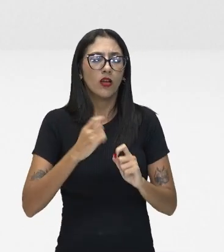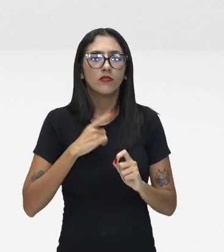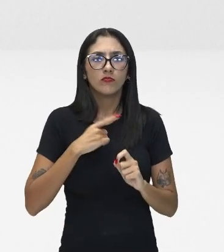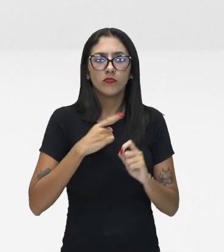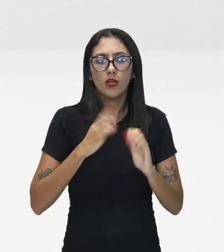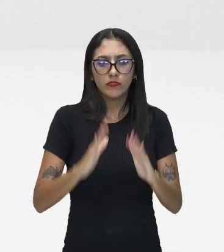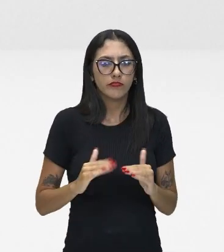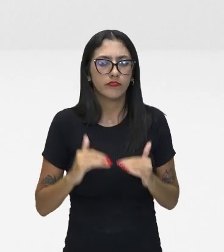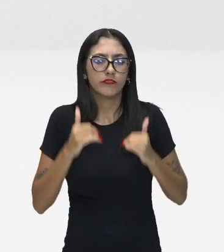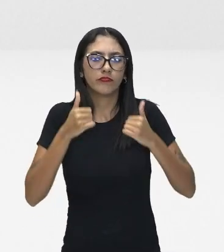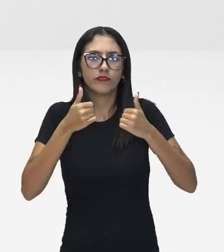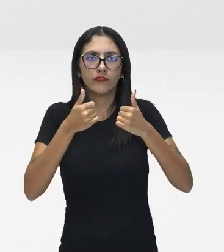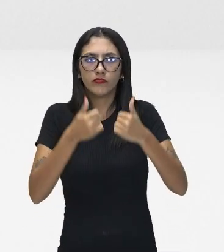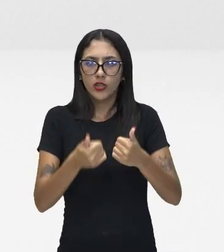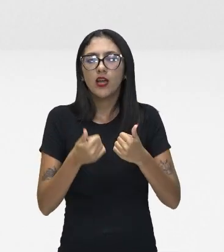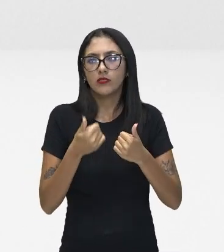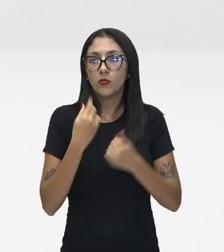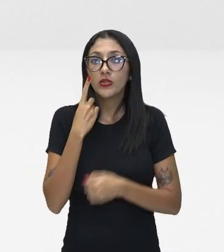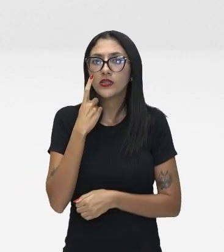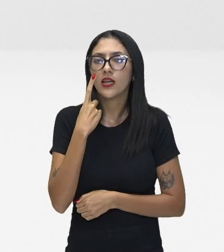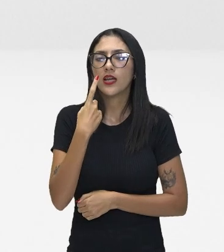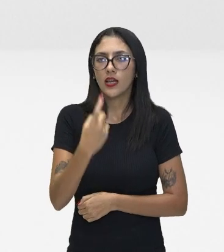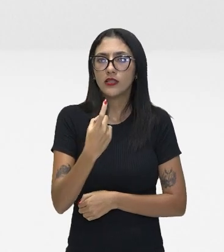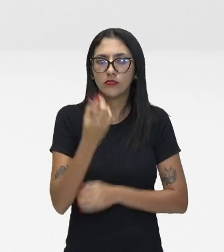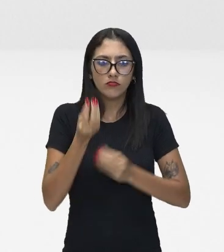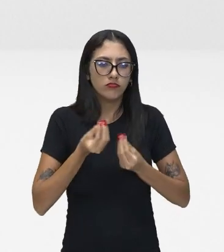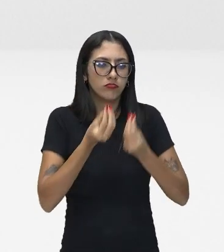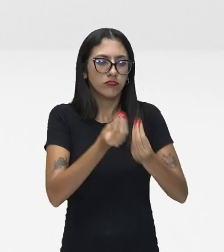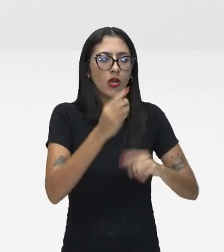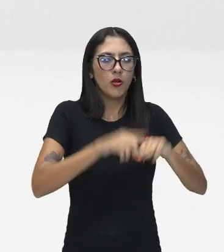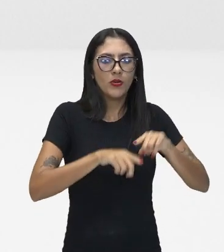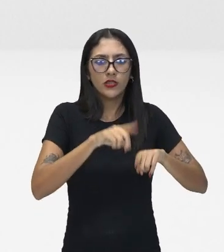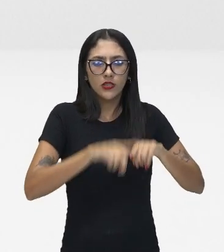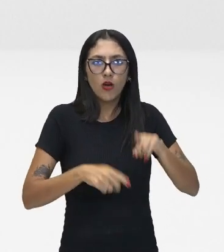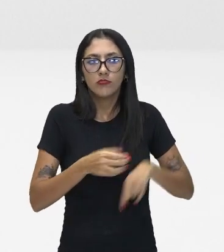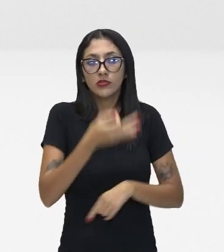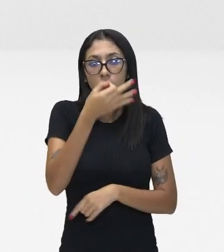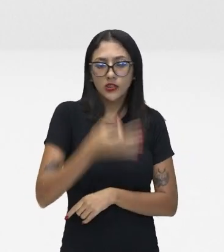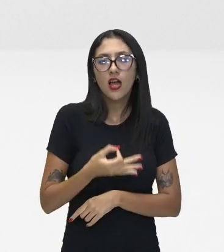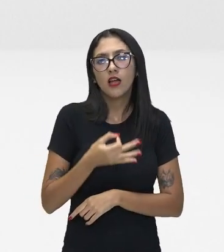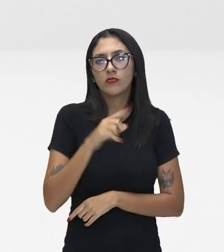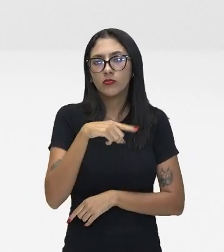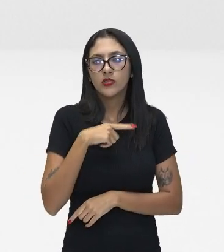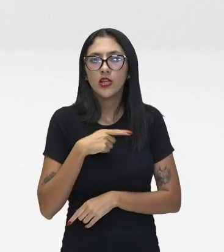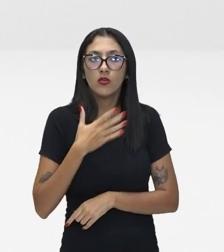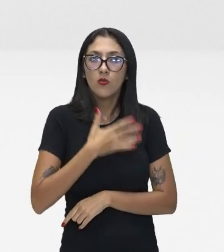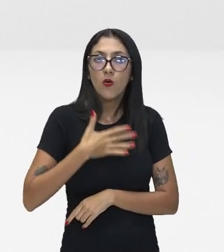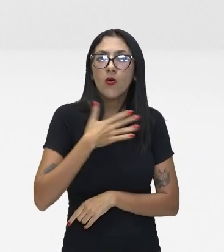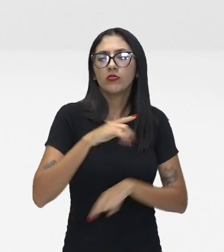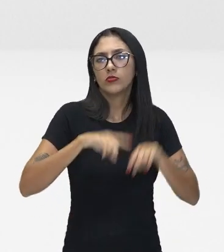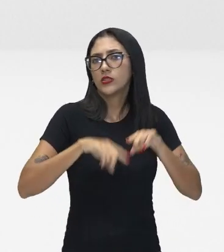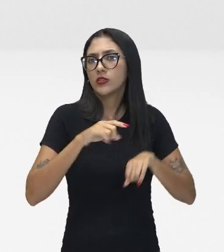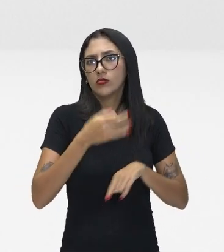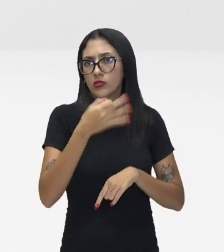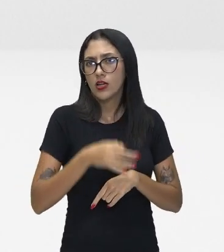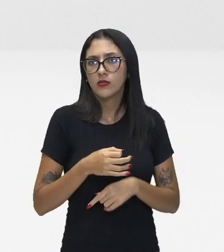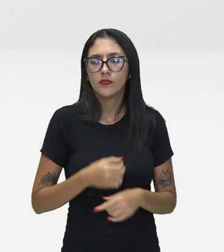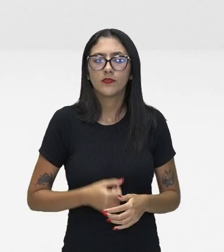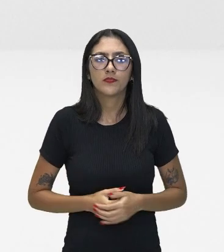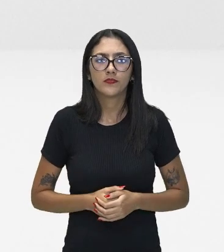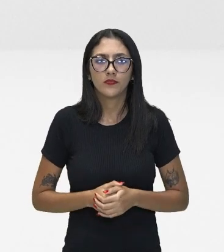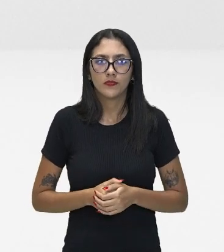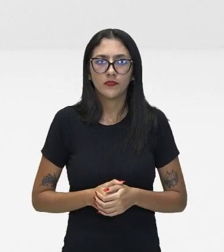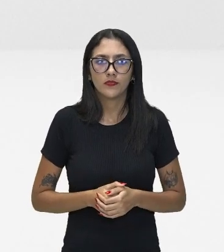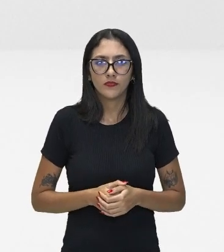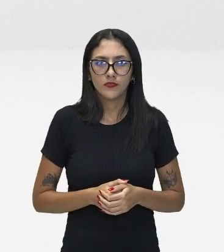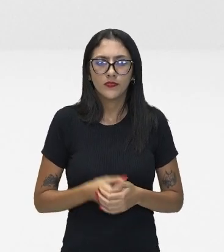do público, tá? Oferecendo para ele o que ele realmente procura. Acabei de falar isso para vocês. Eu não vou oferecer um